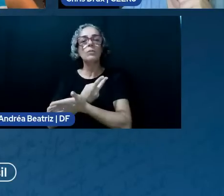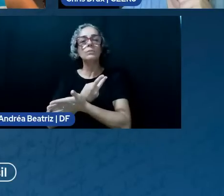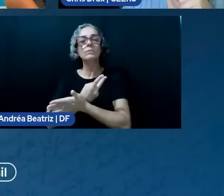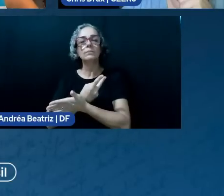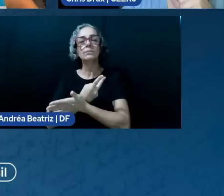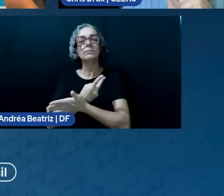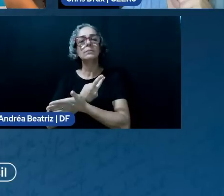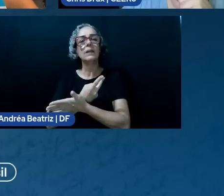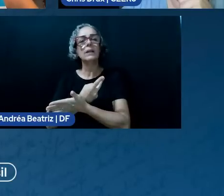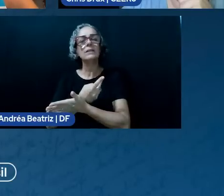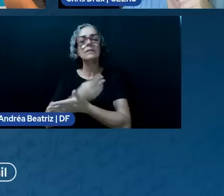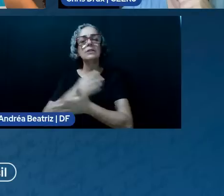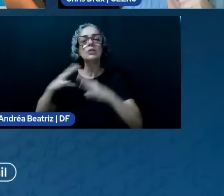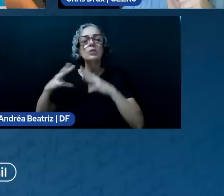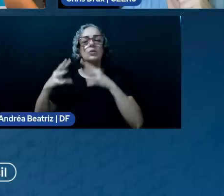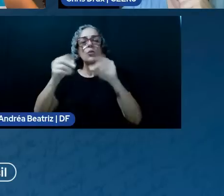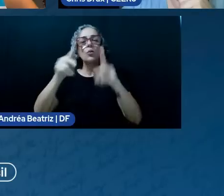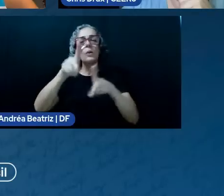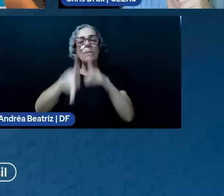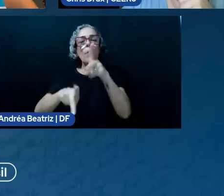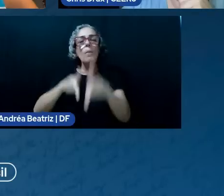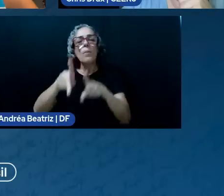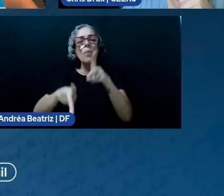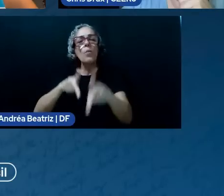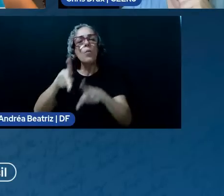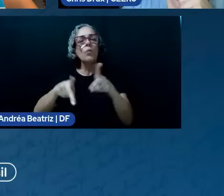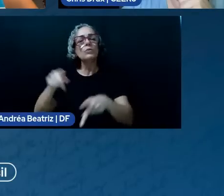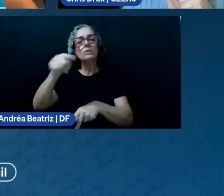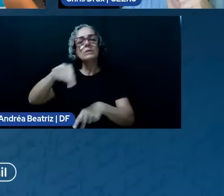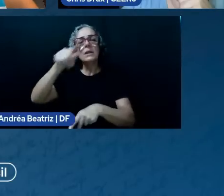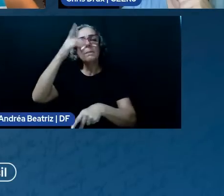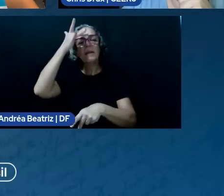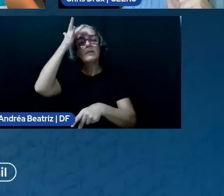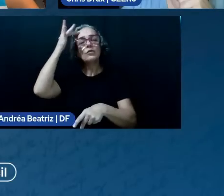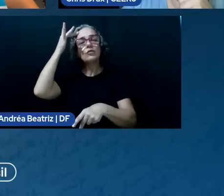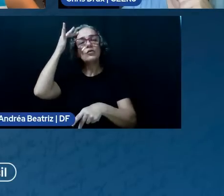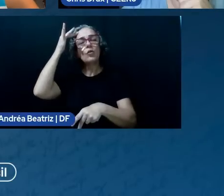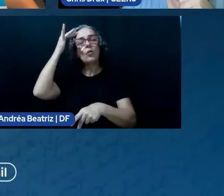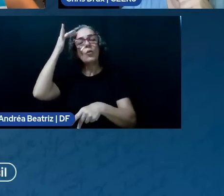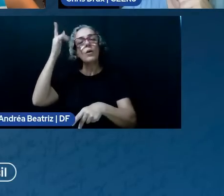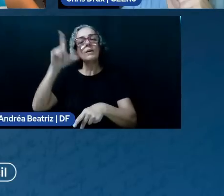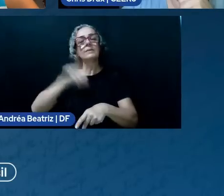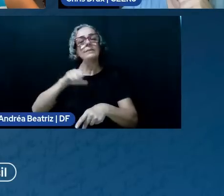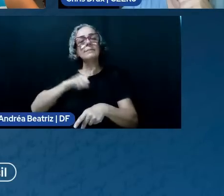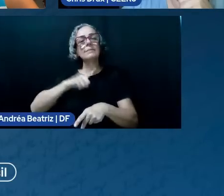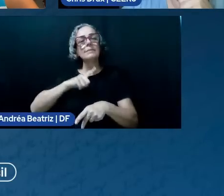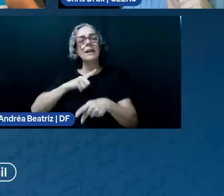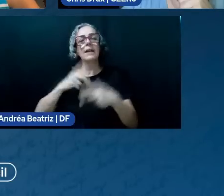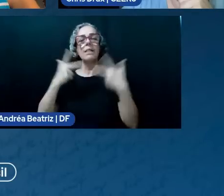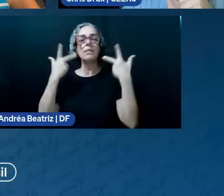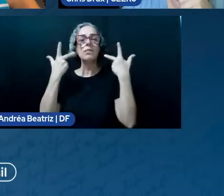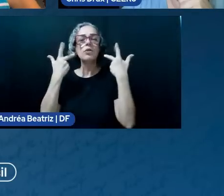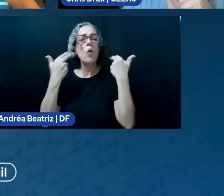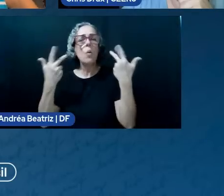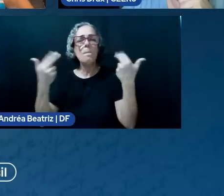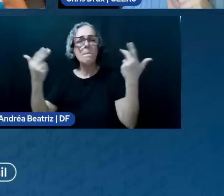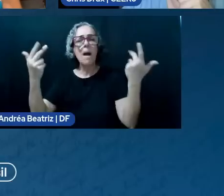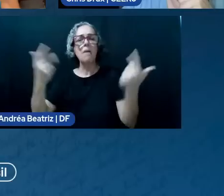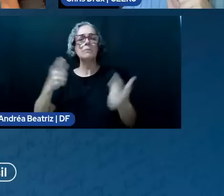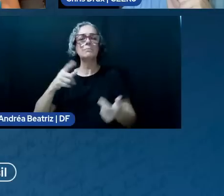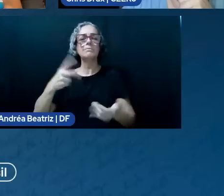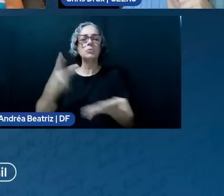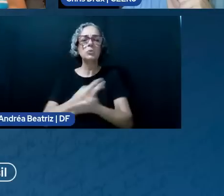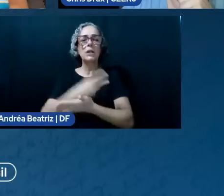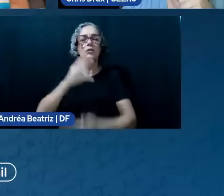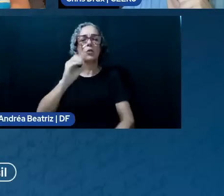uma população o estado anormal dos convulsionários e dos que sofrem de crises nervosas? Sim, uma pergunta